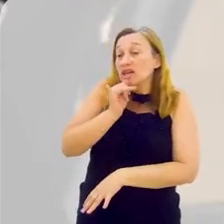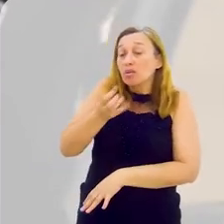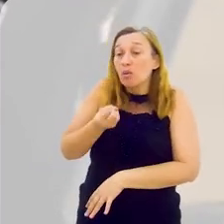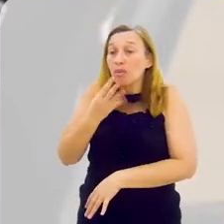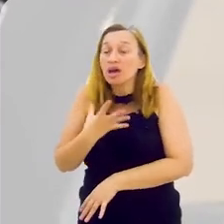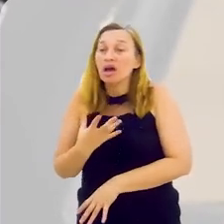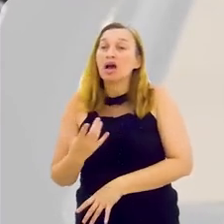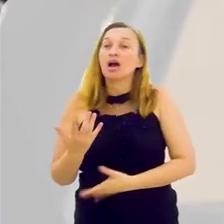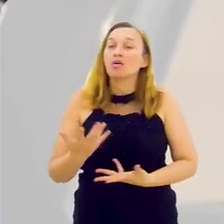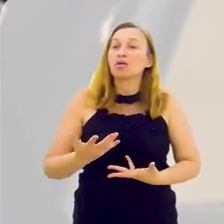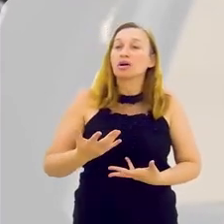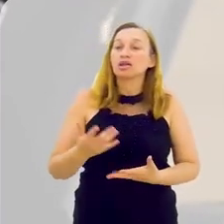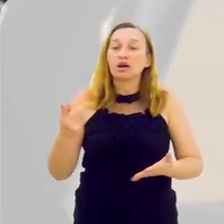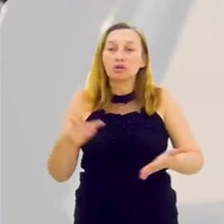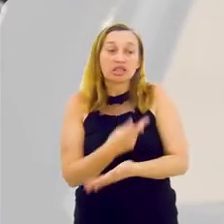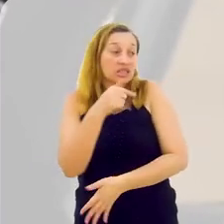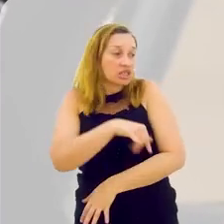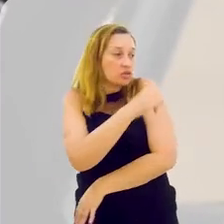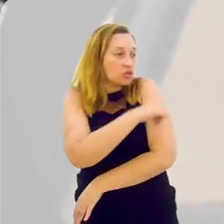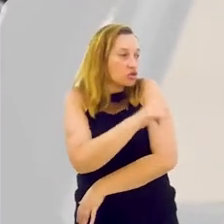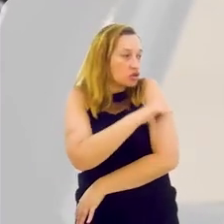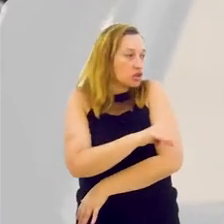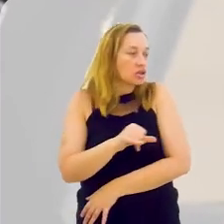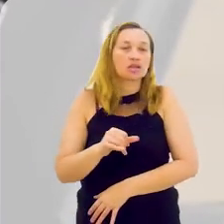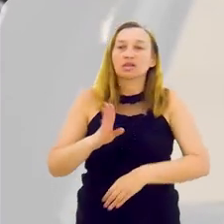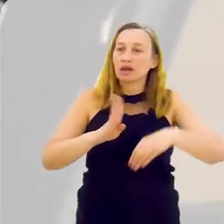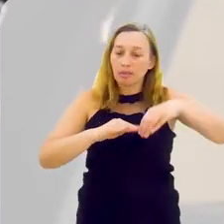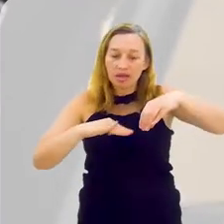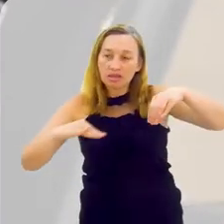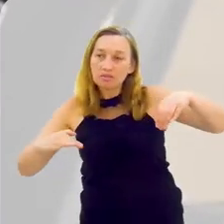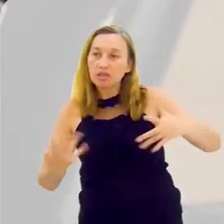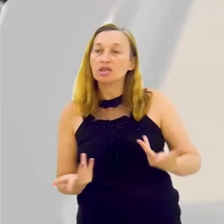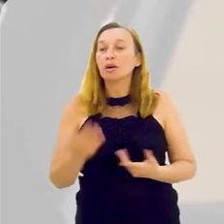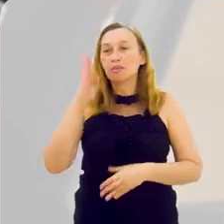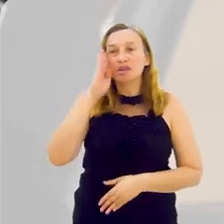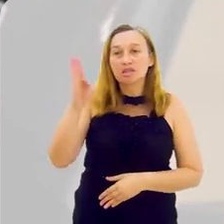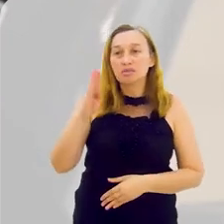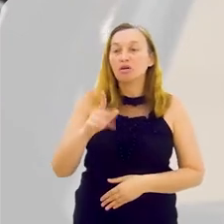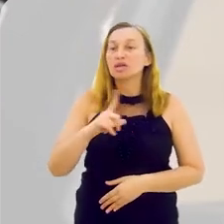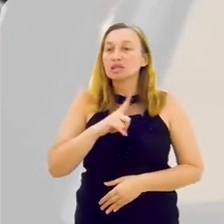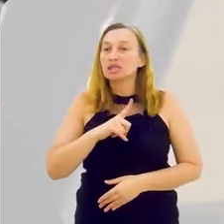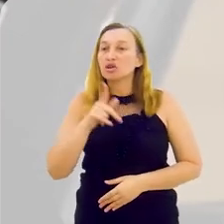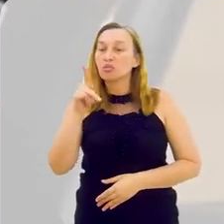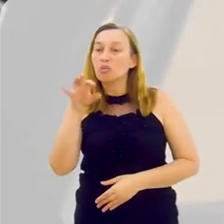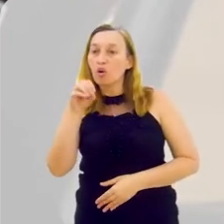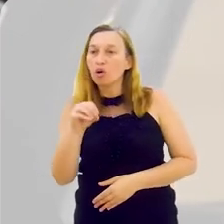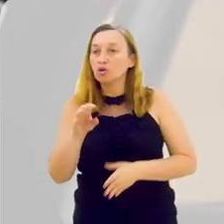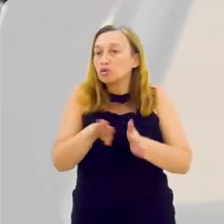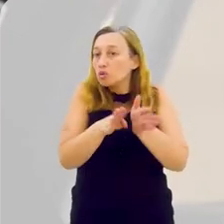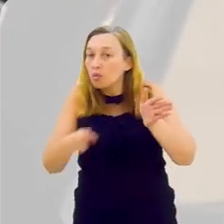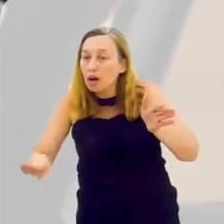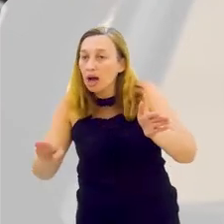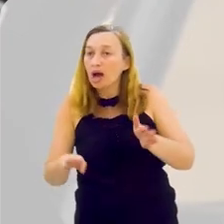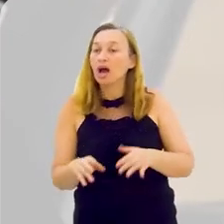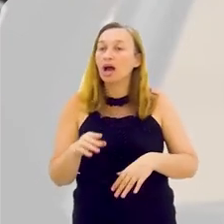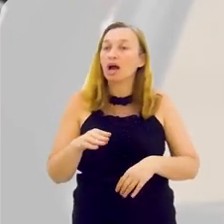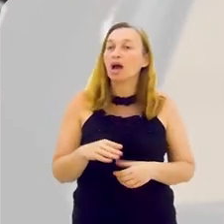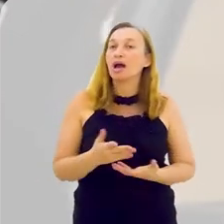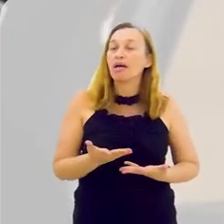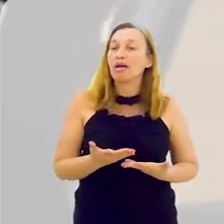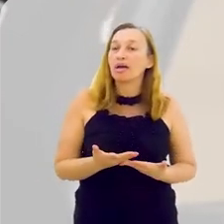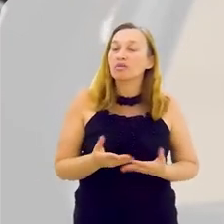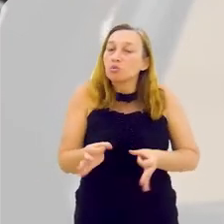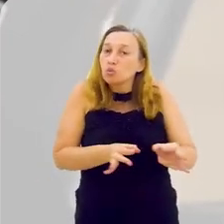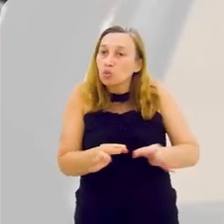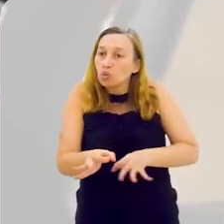ou meio. Isso é um belo exemplo, já está acontecendo aqui no Rio de Janeiro, ali na região da Baía de Sepetiba, principalmente, tem um polo